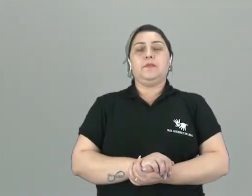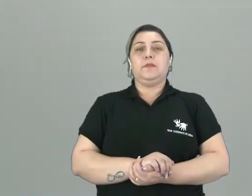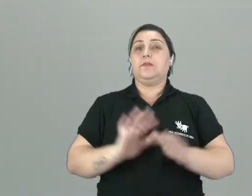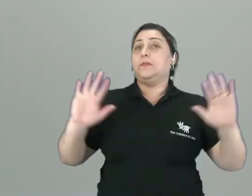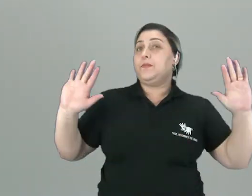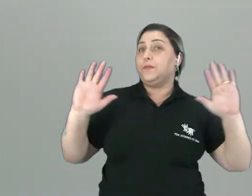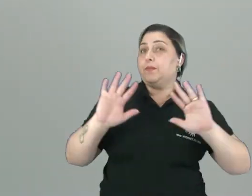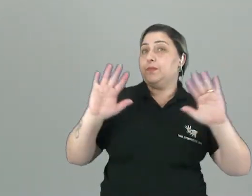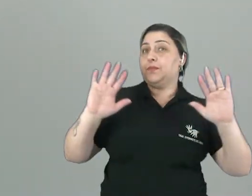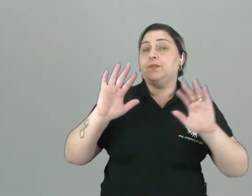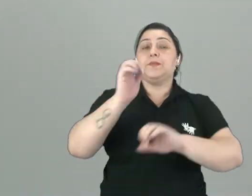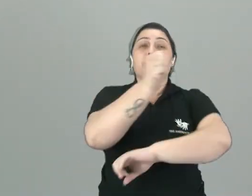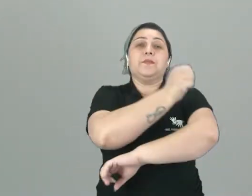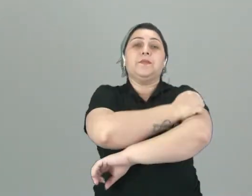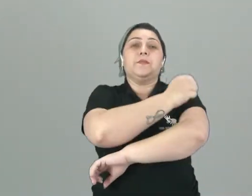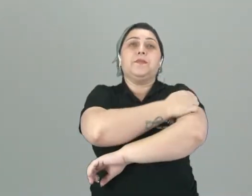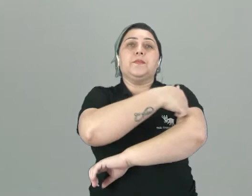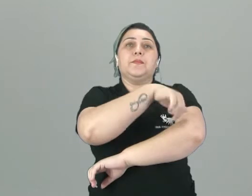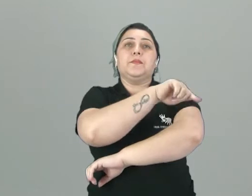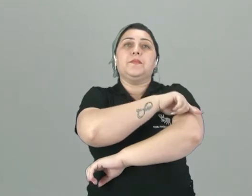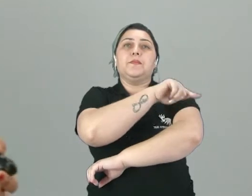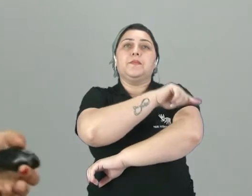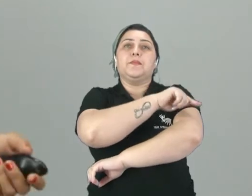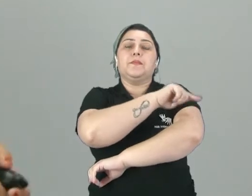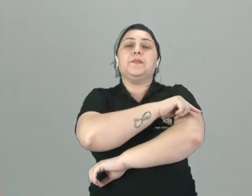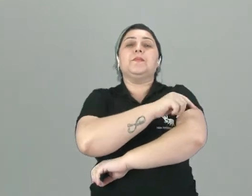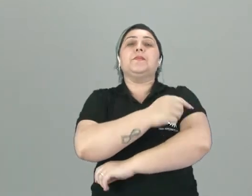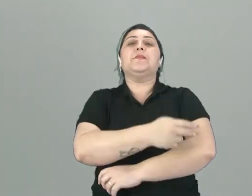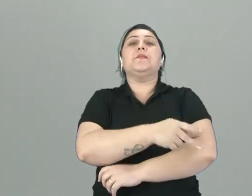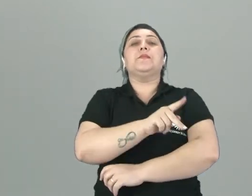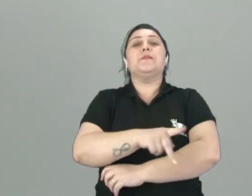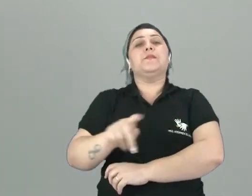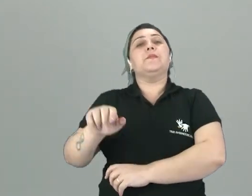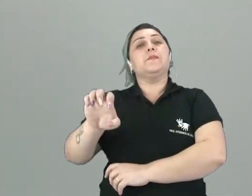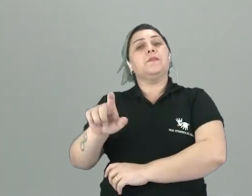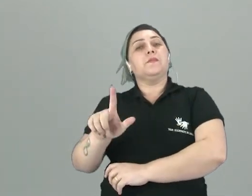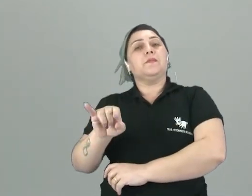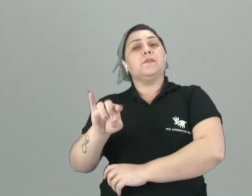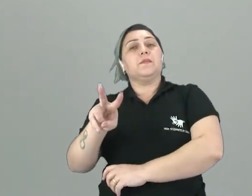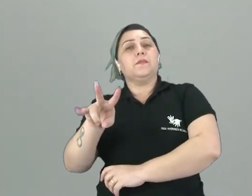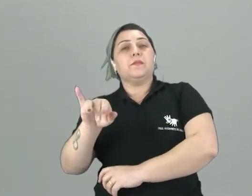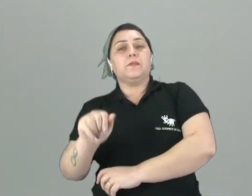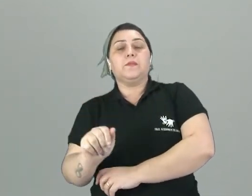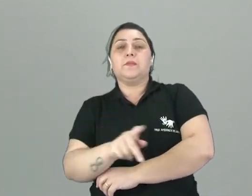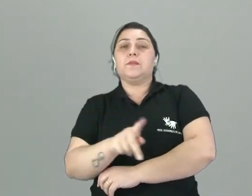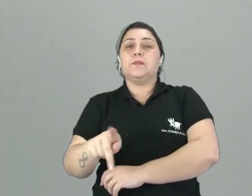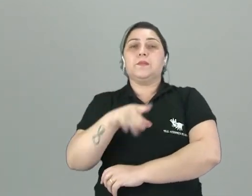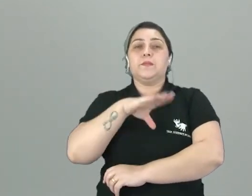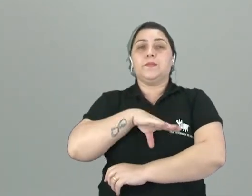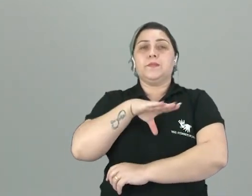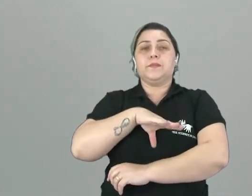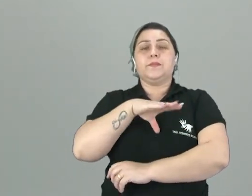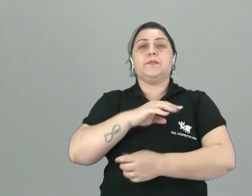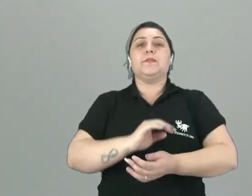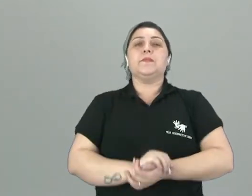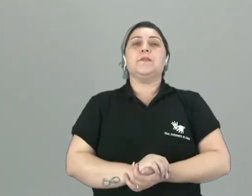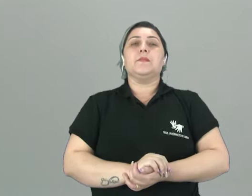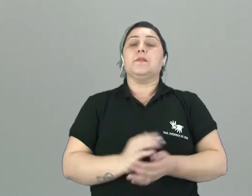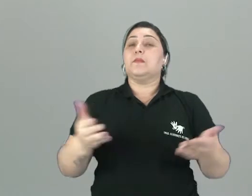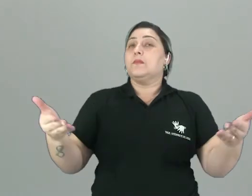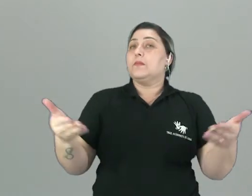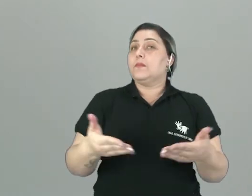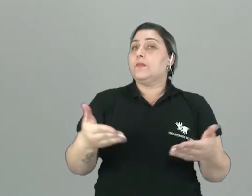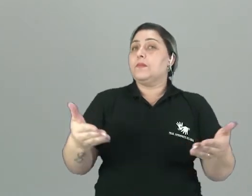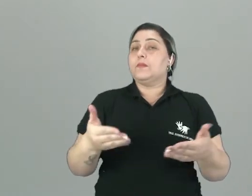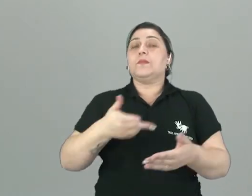Olá, queridos alunos do 7º ano. Eu sou a professora Elívia Soares, professora de língua portuguesa. Hoje nós